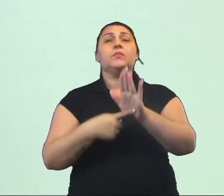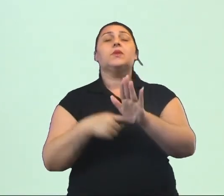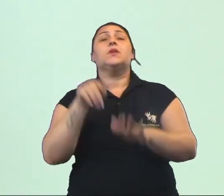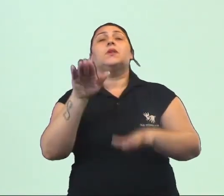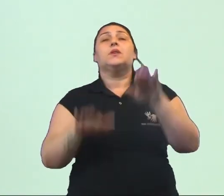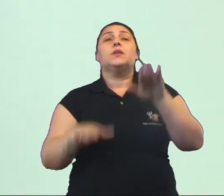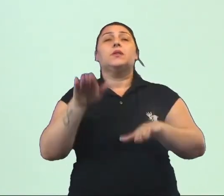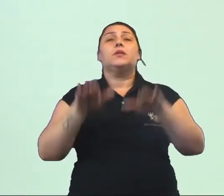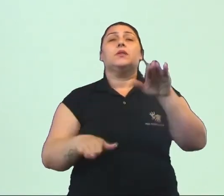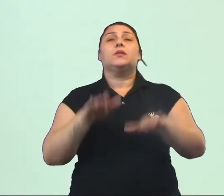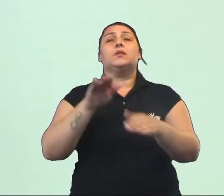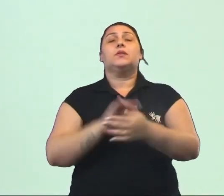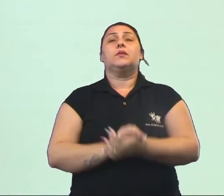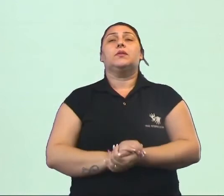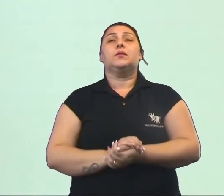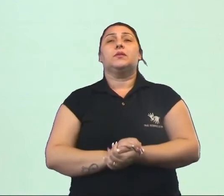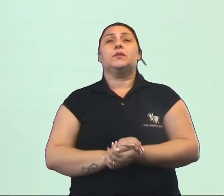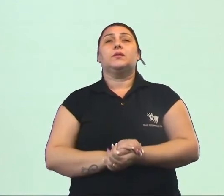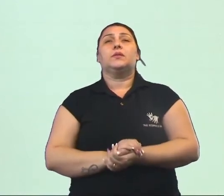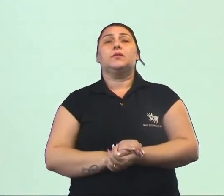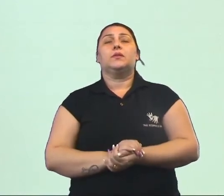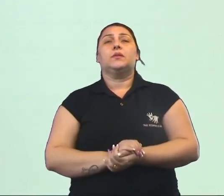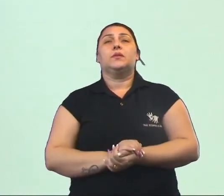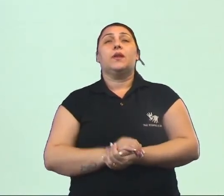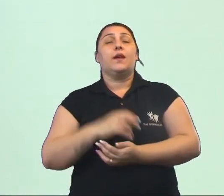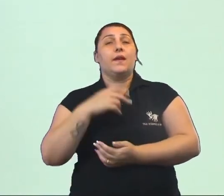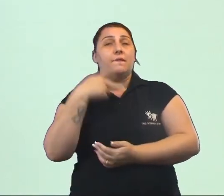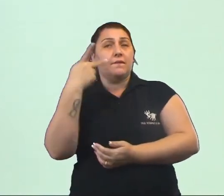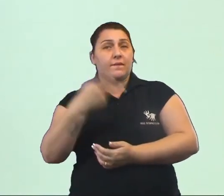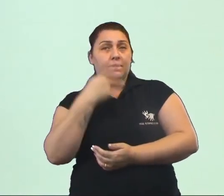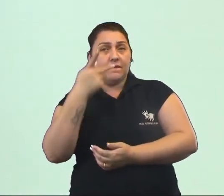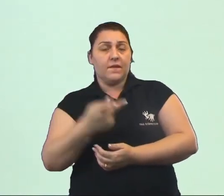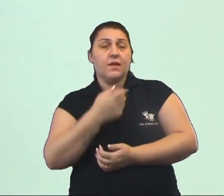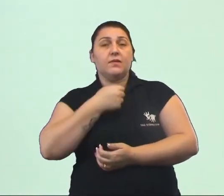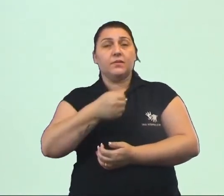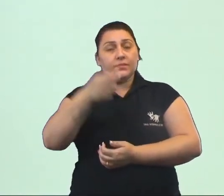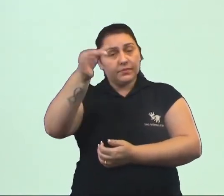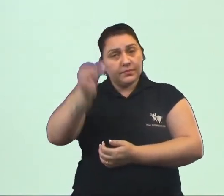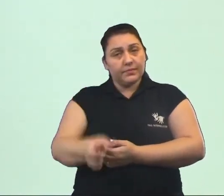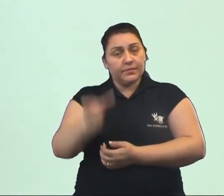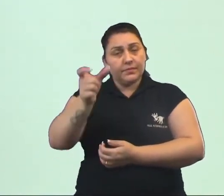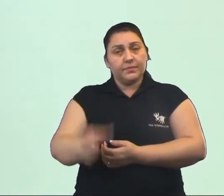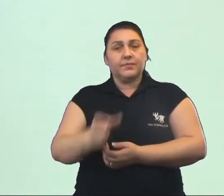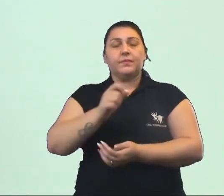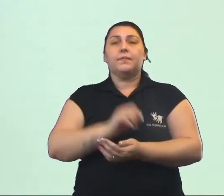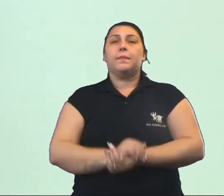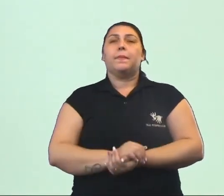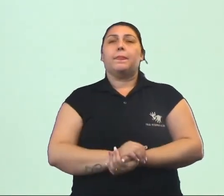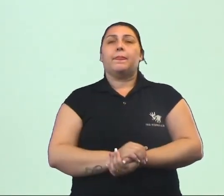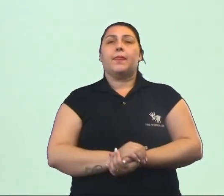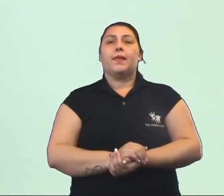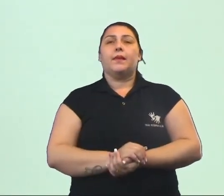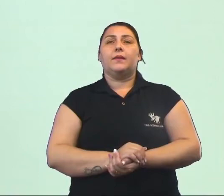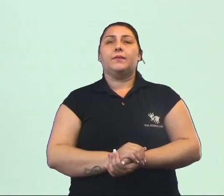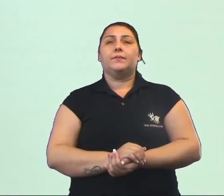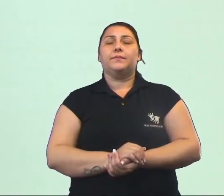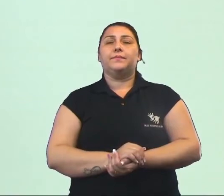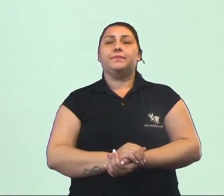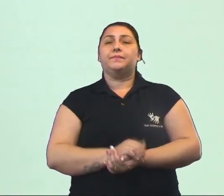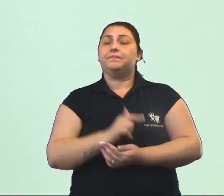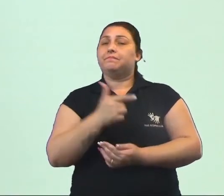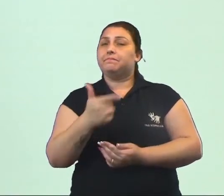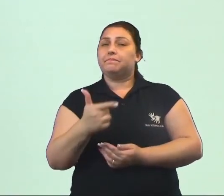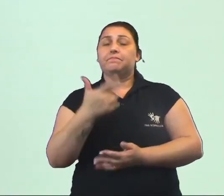de acordo tais quais a fala do entrevistador e do entrevistado. Não